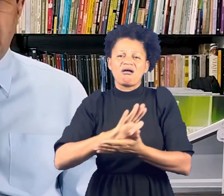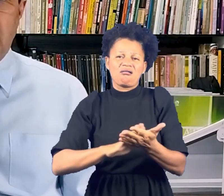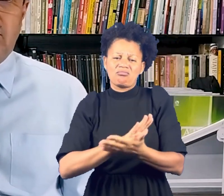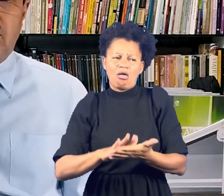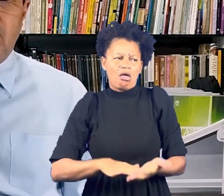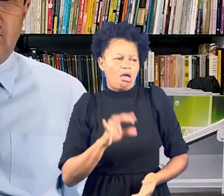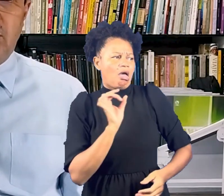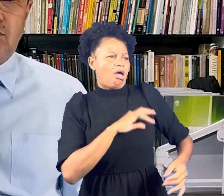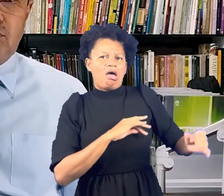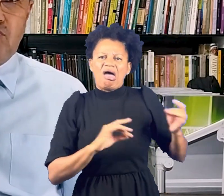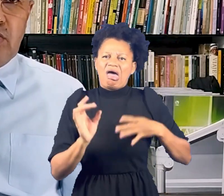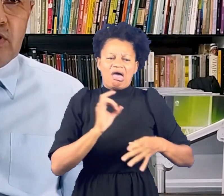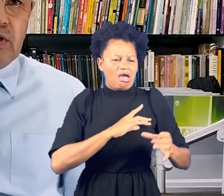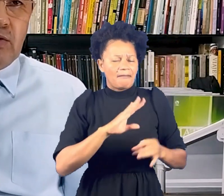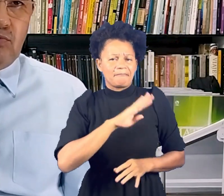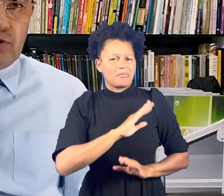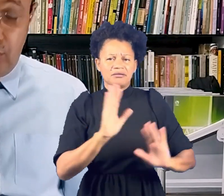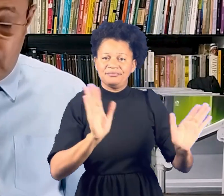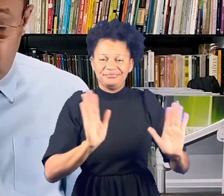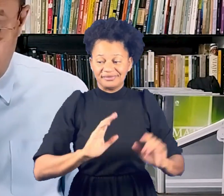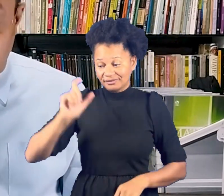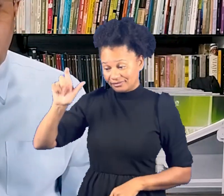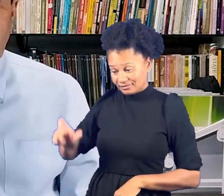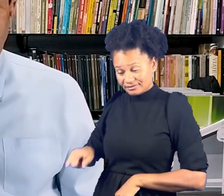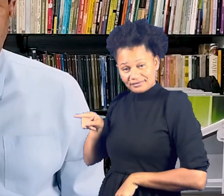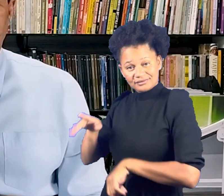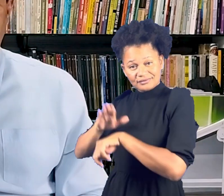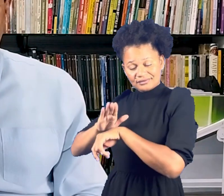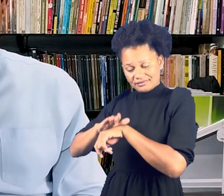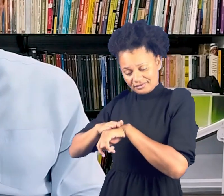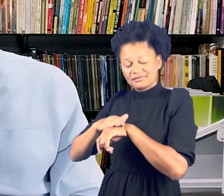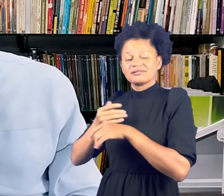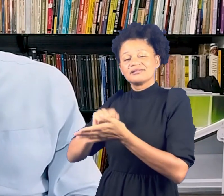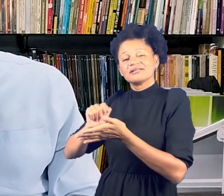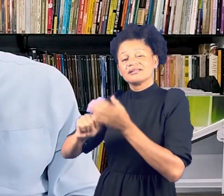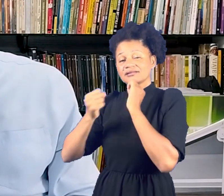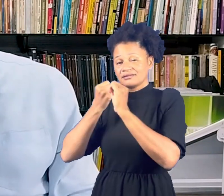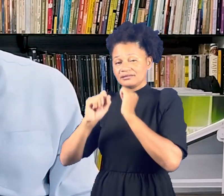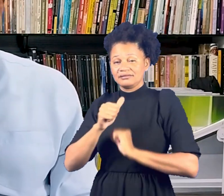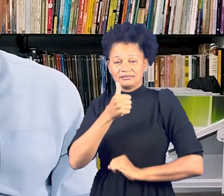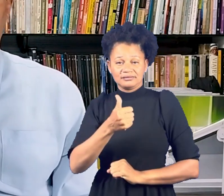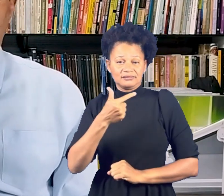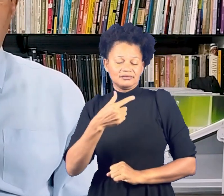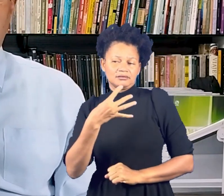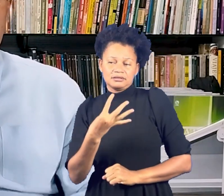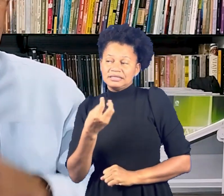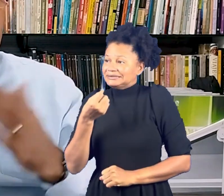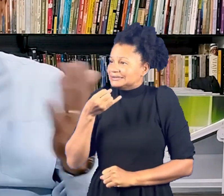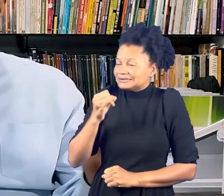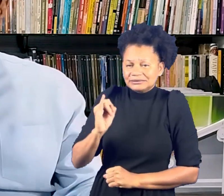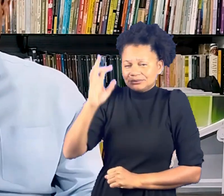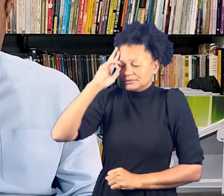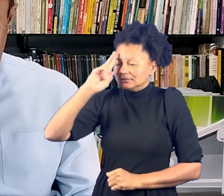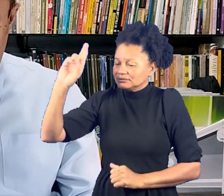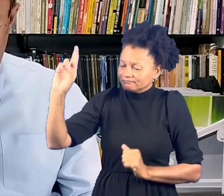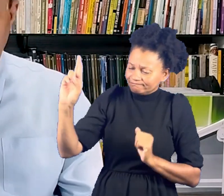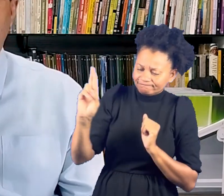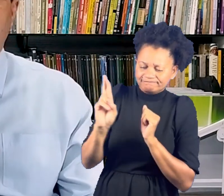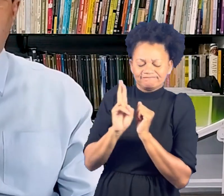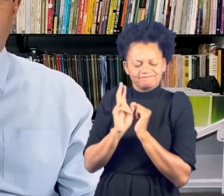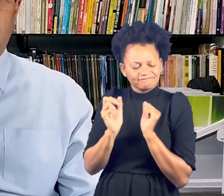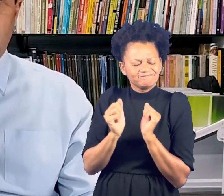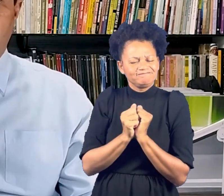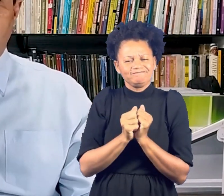não tema os inimigos. O escritor dos Salmos, nos Salmos 124, ele disse assim: se não for o